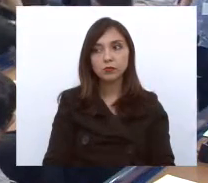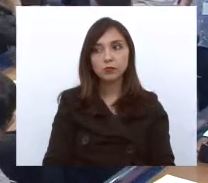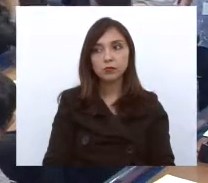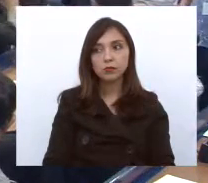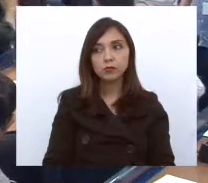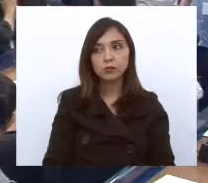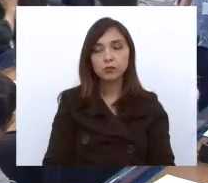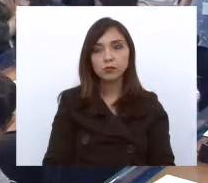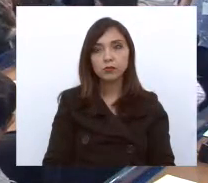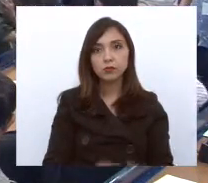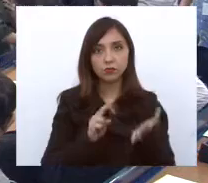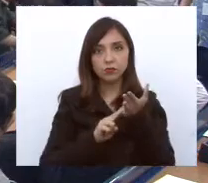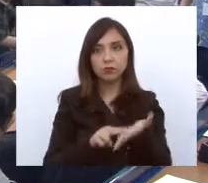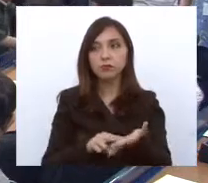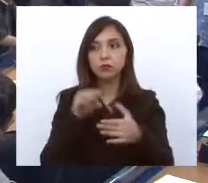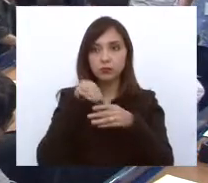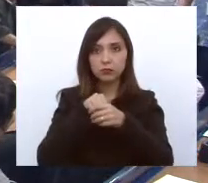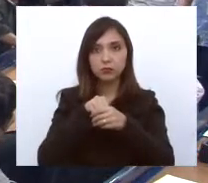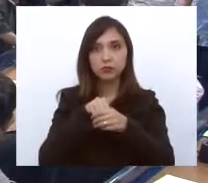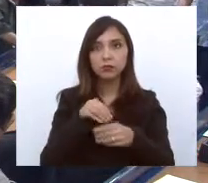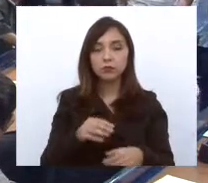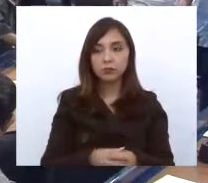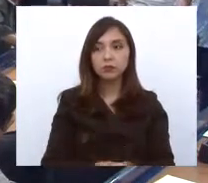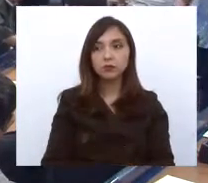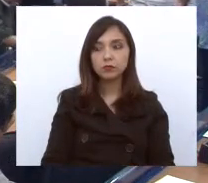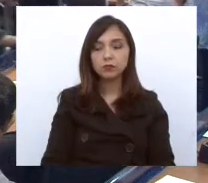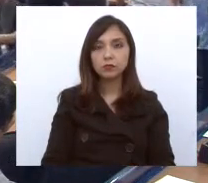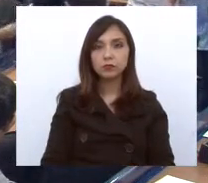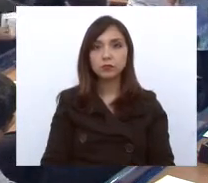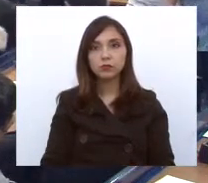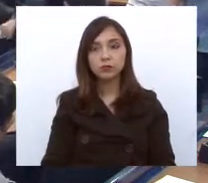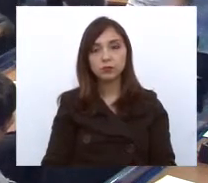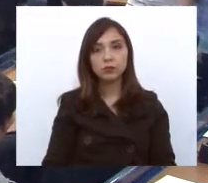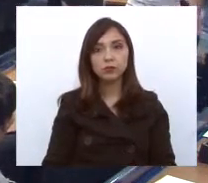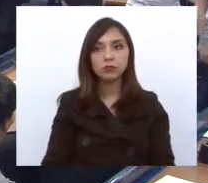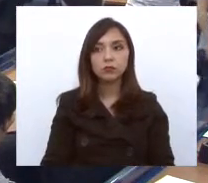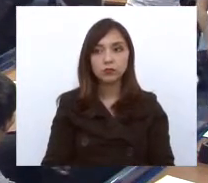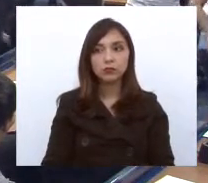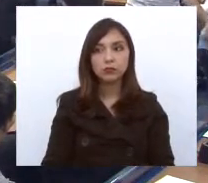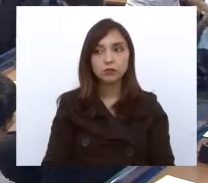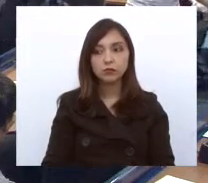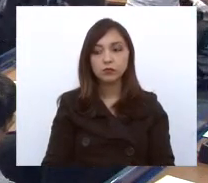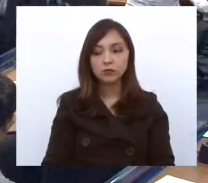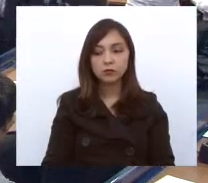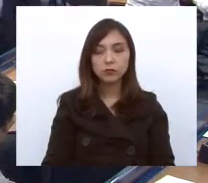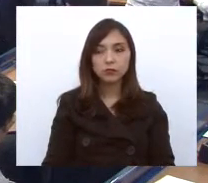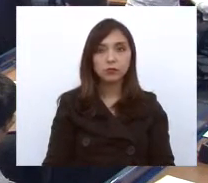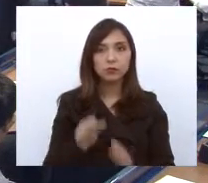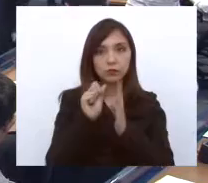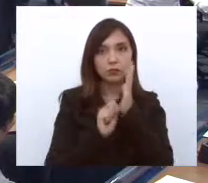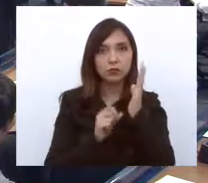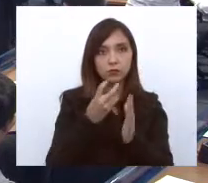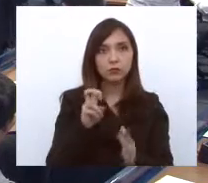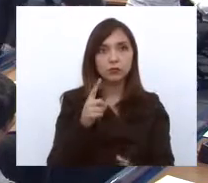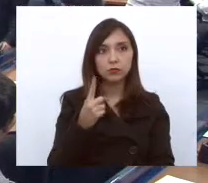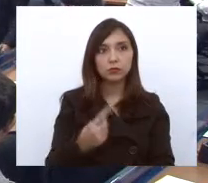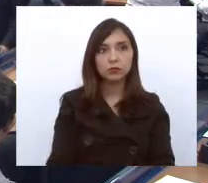Encaminhar a votação. Vai encaminhar, vereador. O artigo 151.